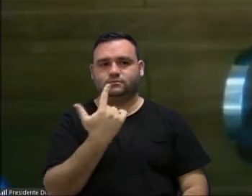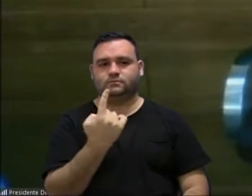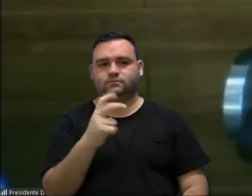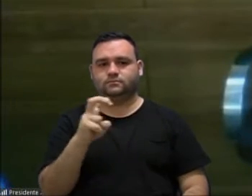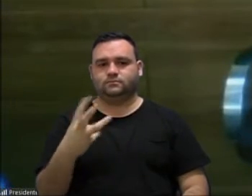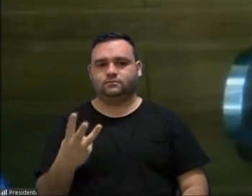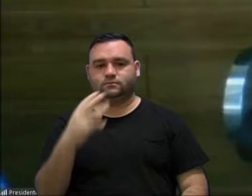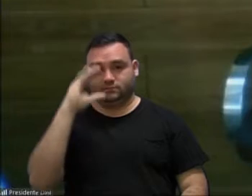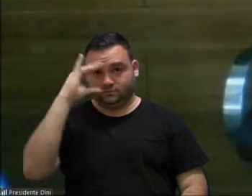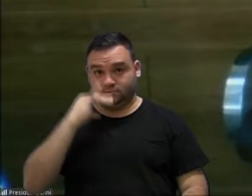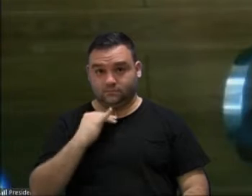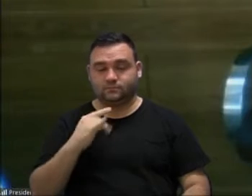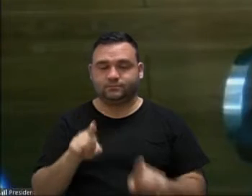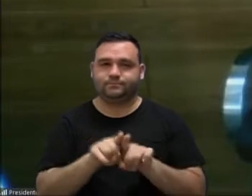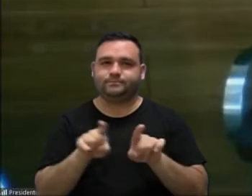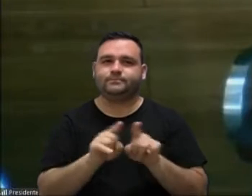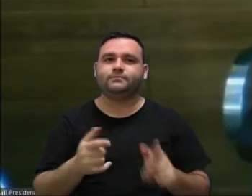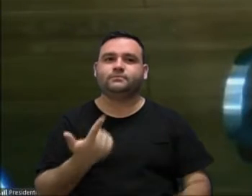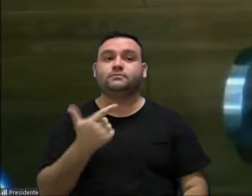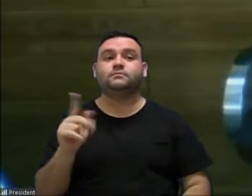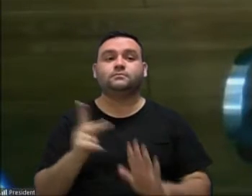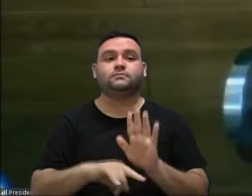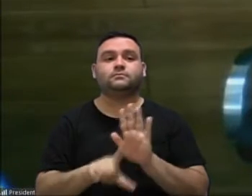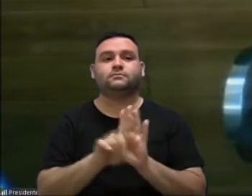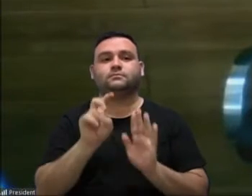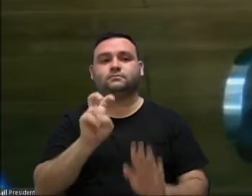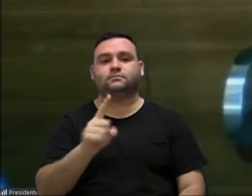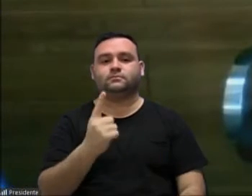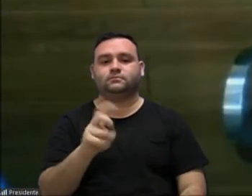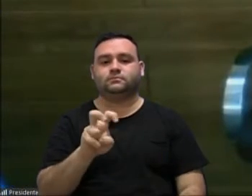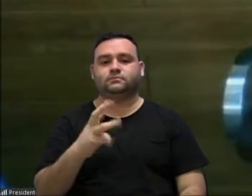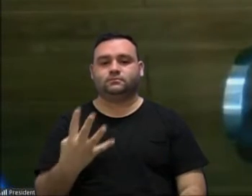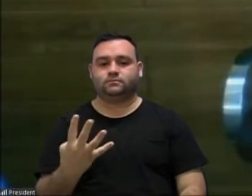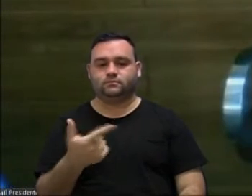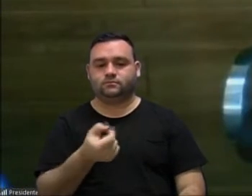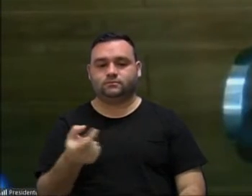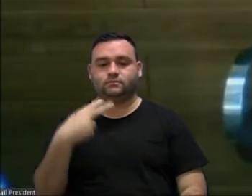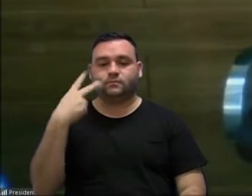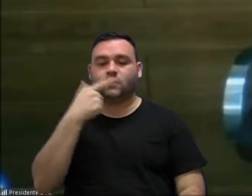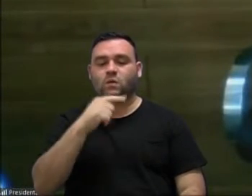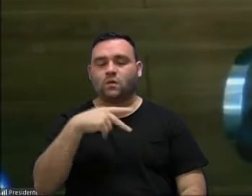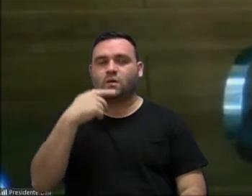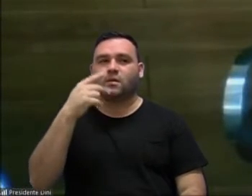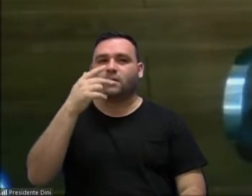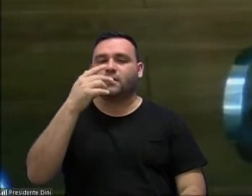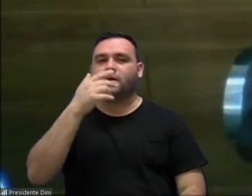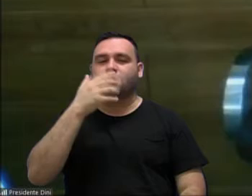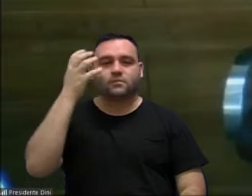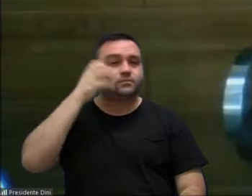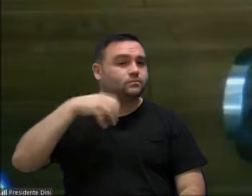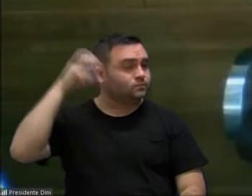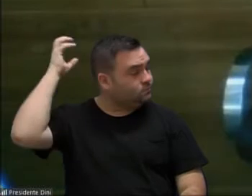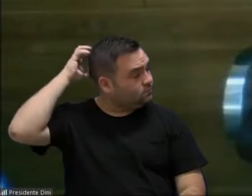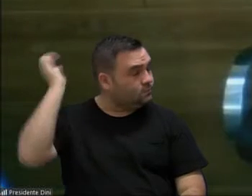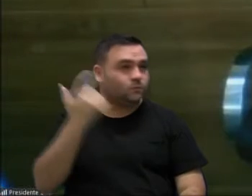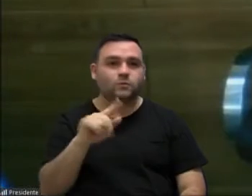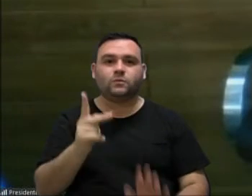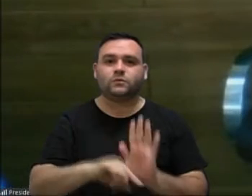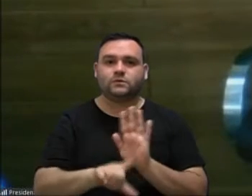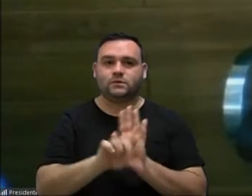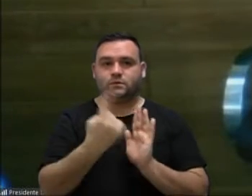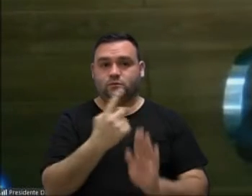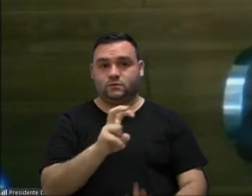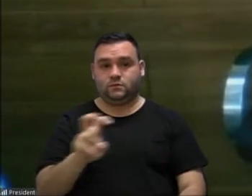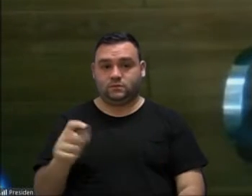2020, da vereadora Iara Bernardi. Projeto de lei 154, de 2020, do vereador Péricles Regis. Projeto de lei